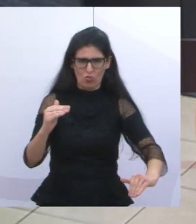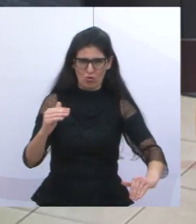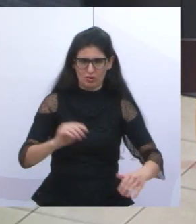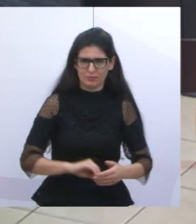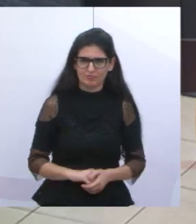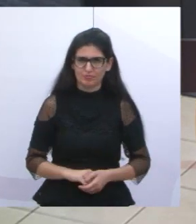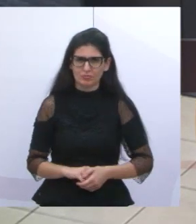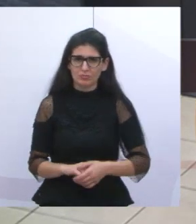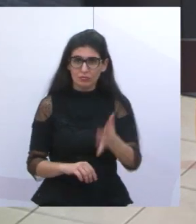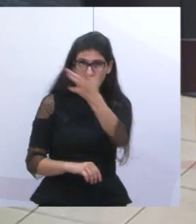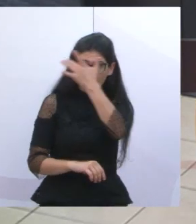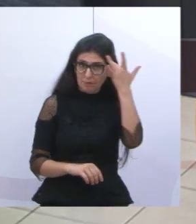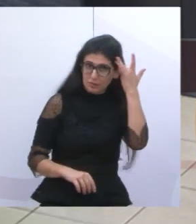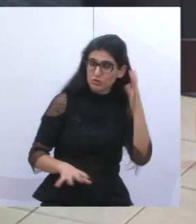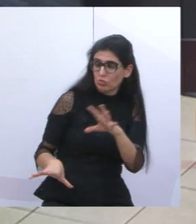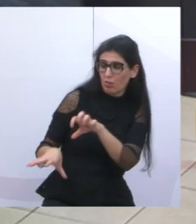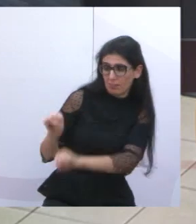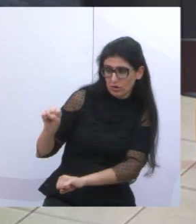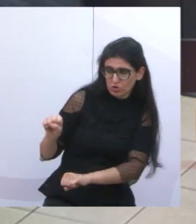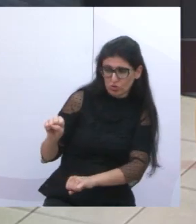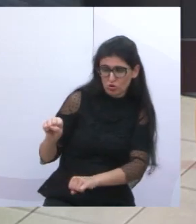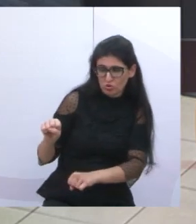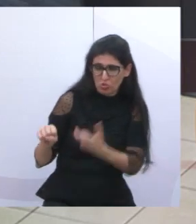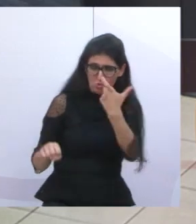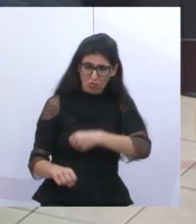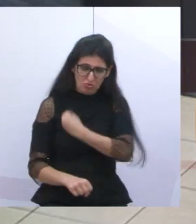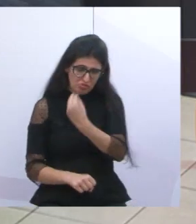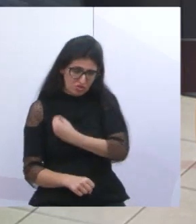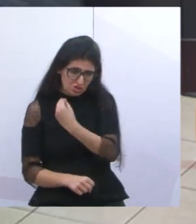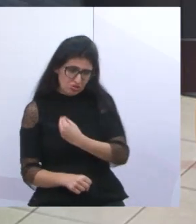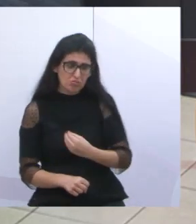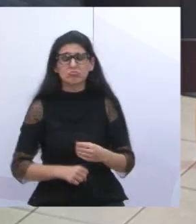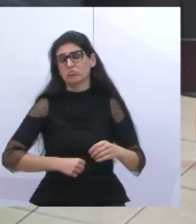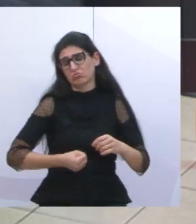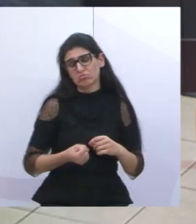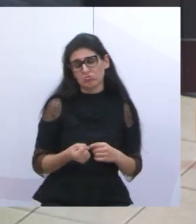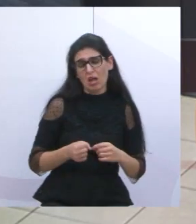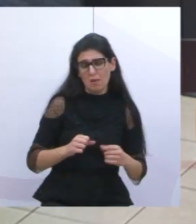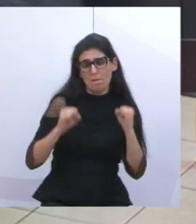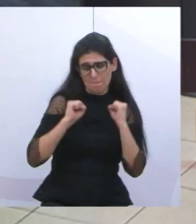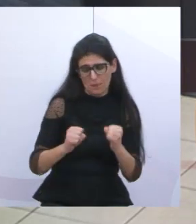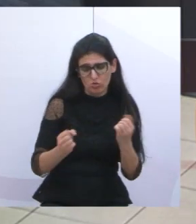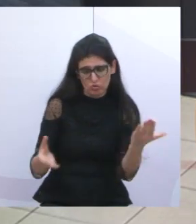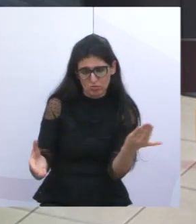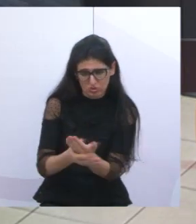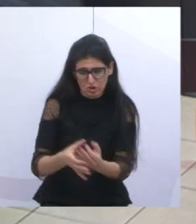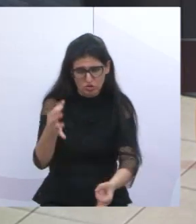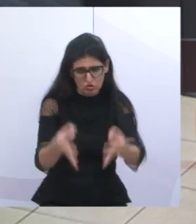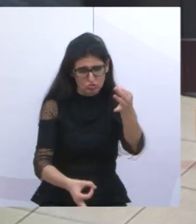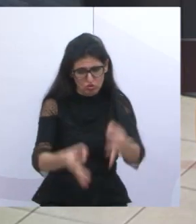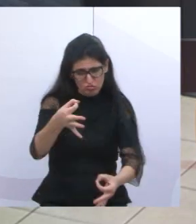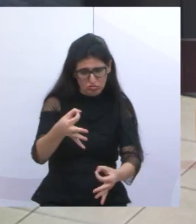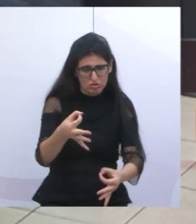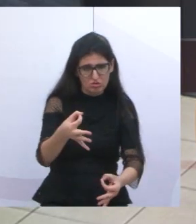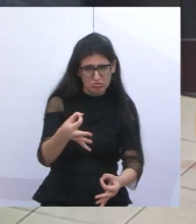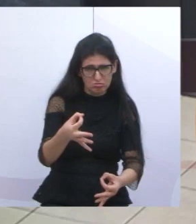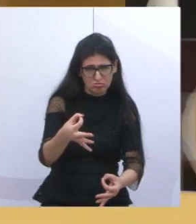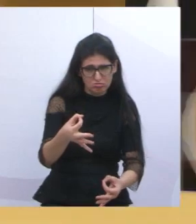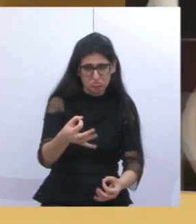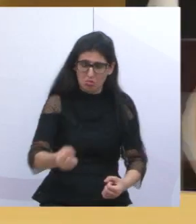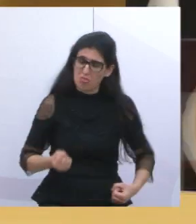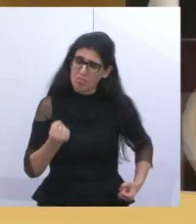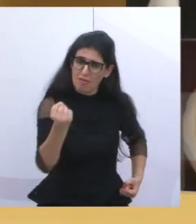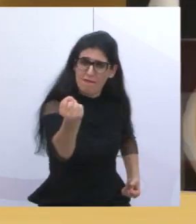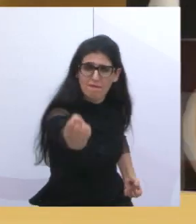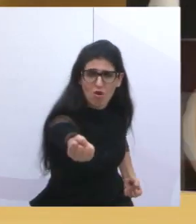entrar com uma ação na justiça para ser ressarcido. Exatamente. Já tem muitos casos já, vereador Flavinho. Tem muitos